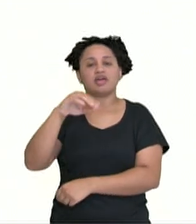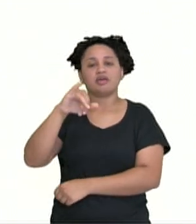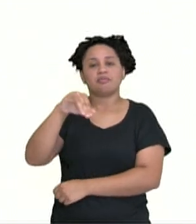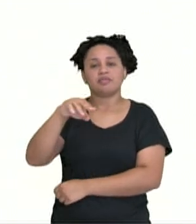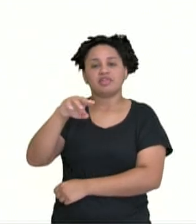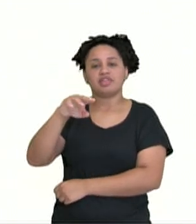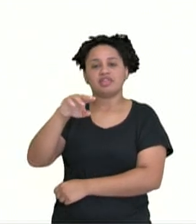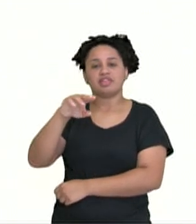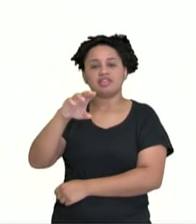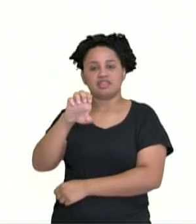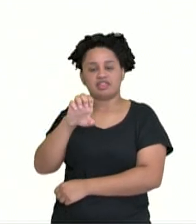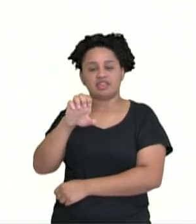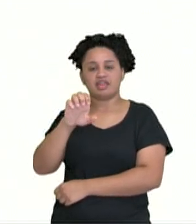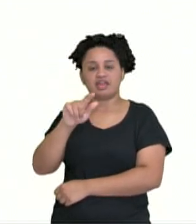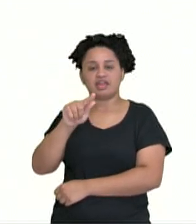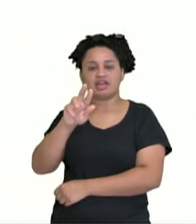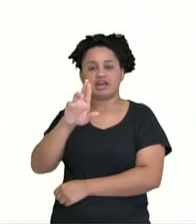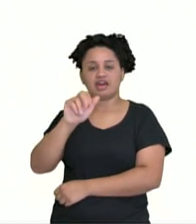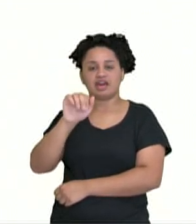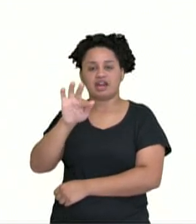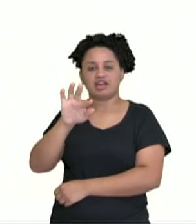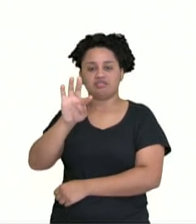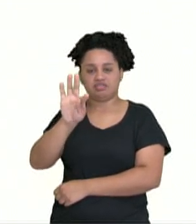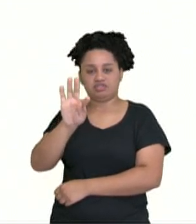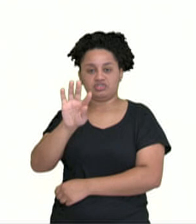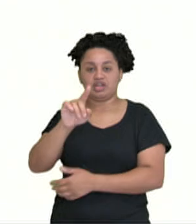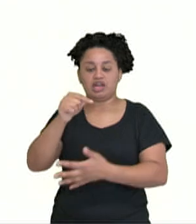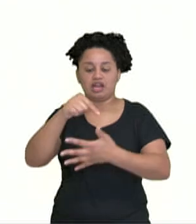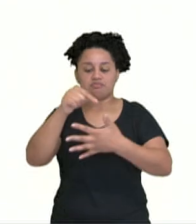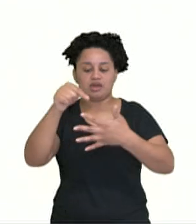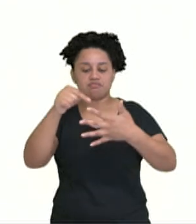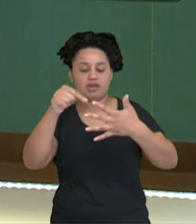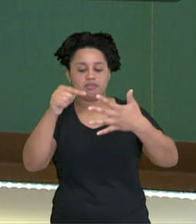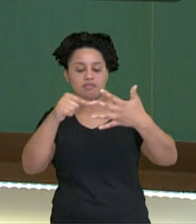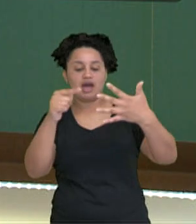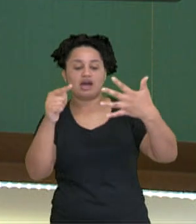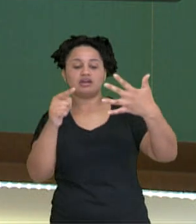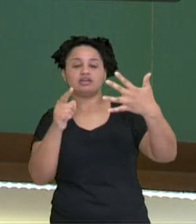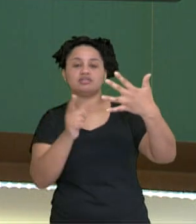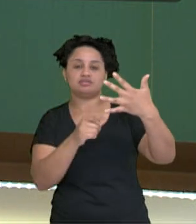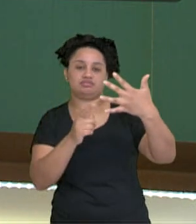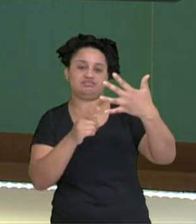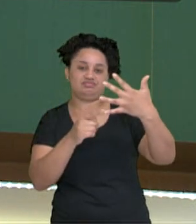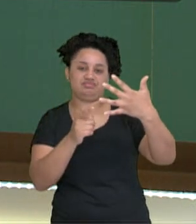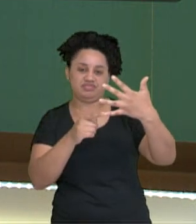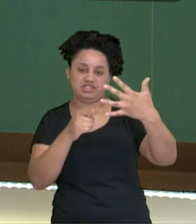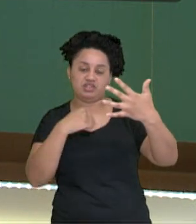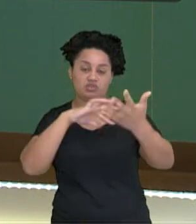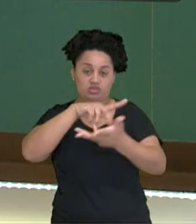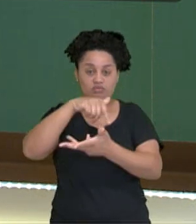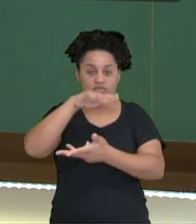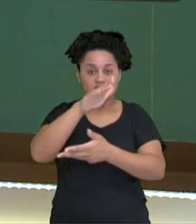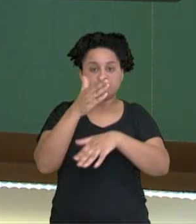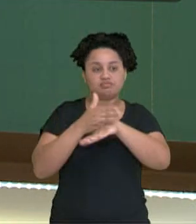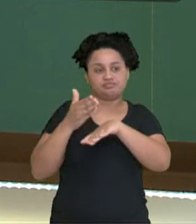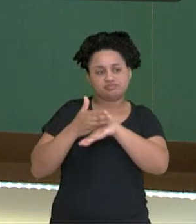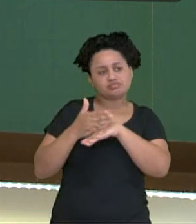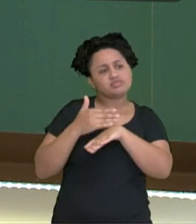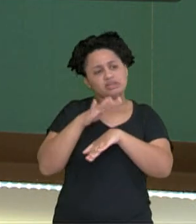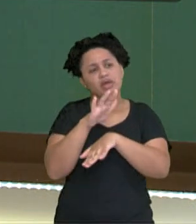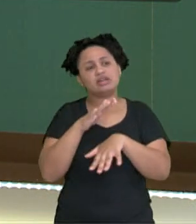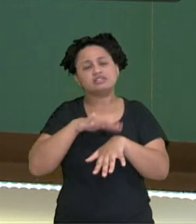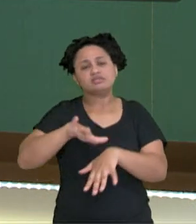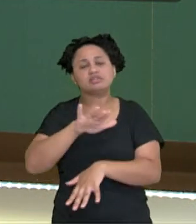Minecraft. Minecraft ele está classificado como o quinto jogo mais praticado no mundo, tá? Então isso aqui é só